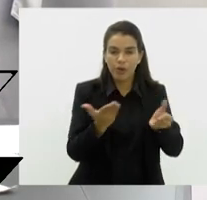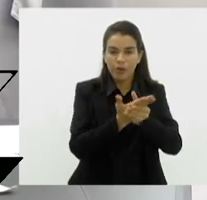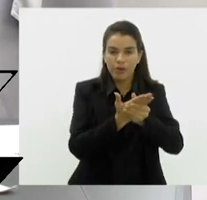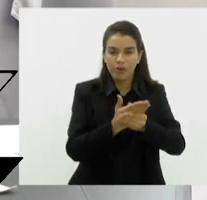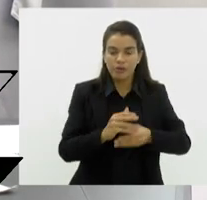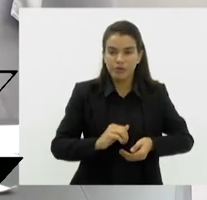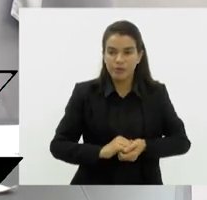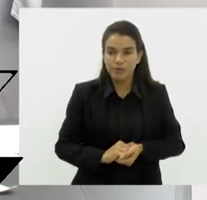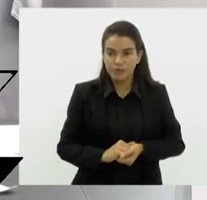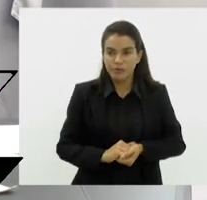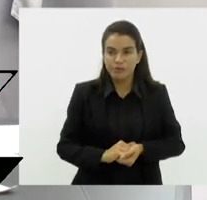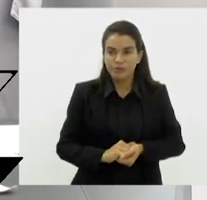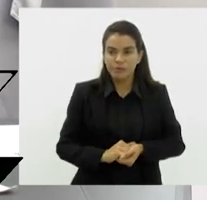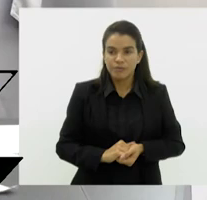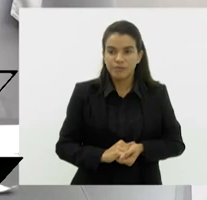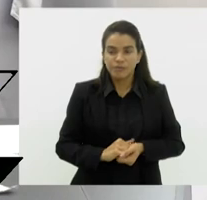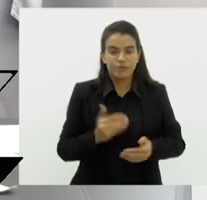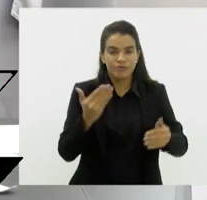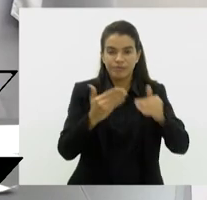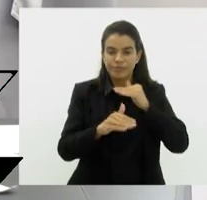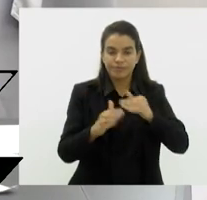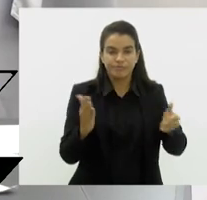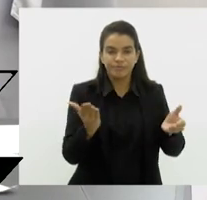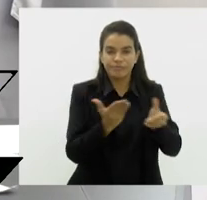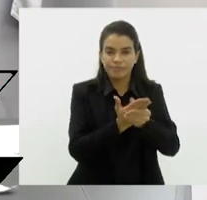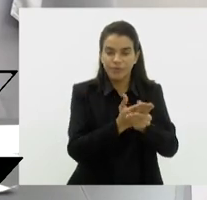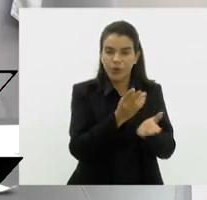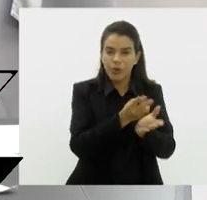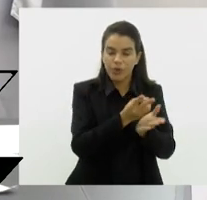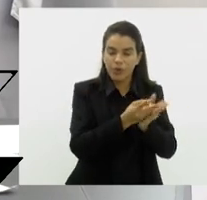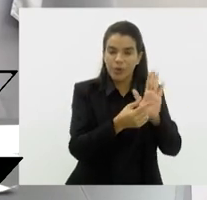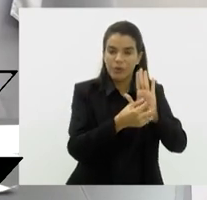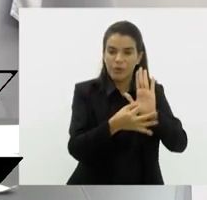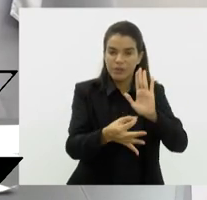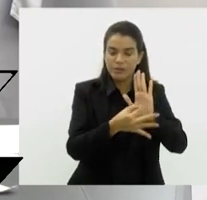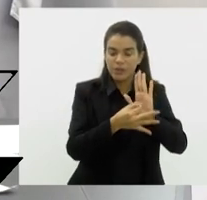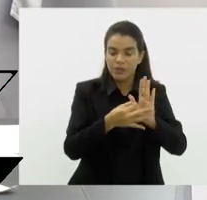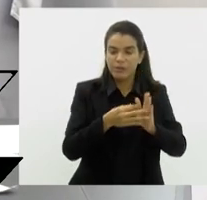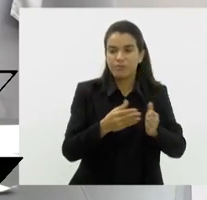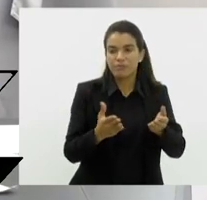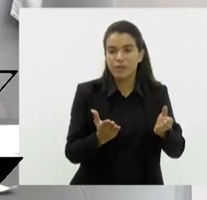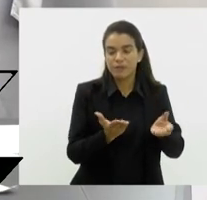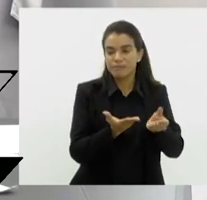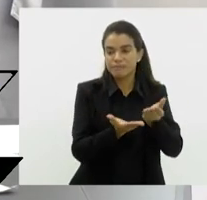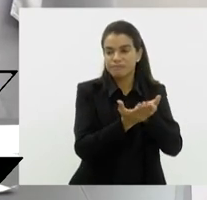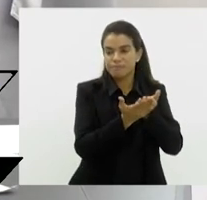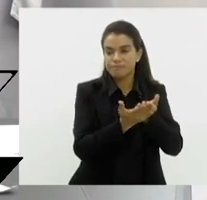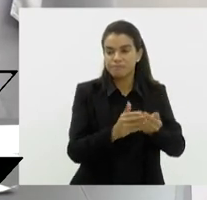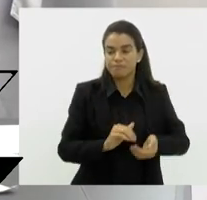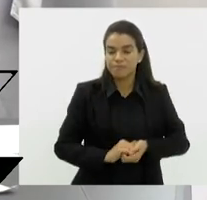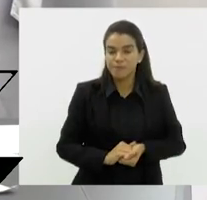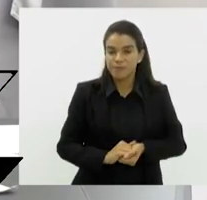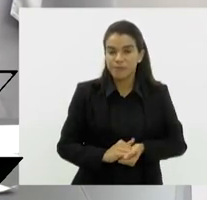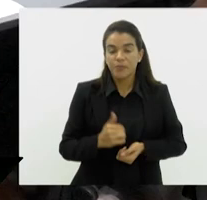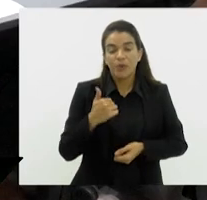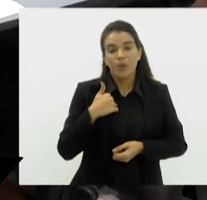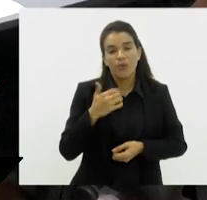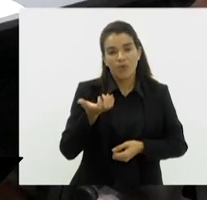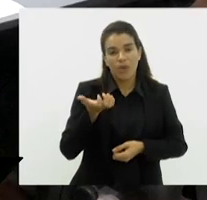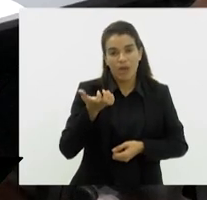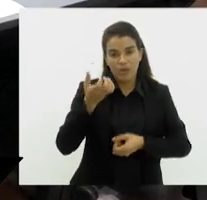como estão, o recurso foi rejeitado. Permanece o parecer original pela anexação. Eu queria, presidente, registrar o meu